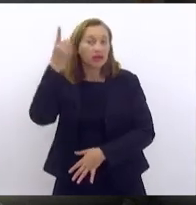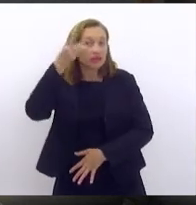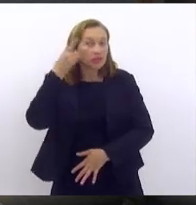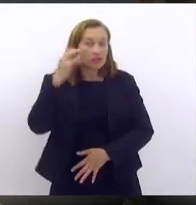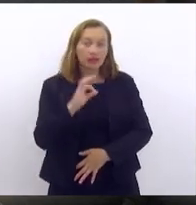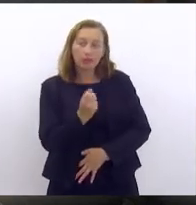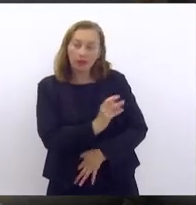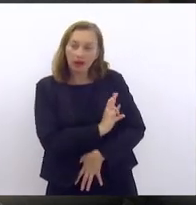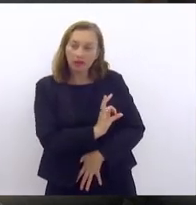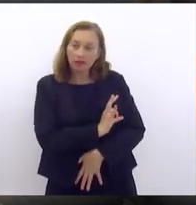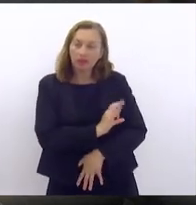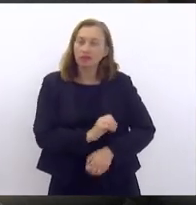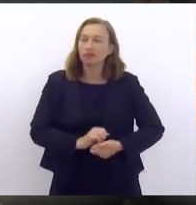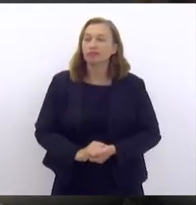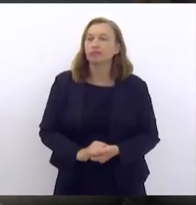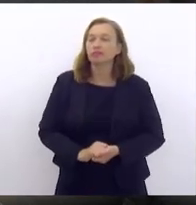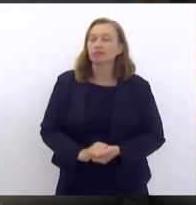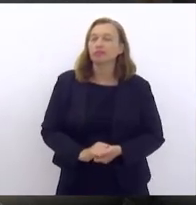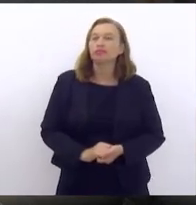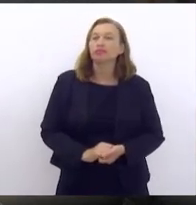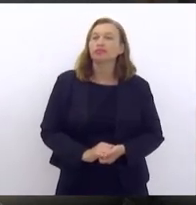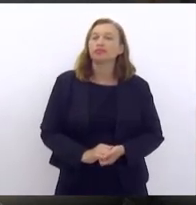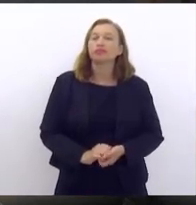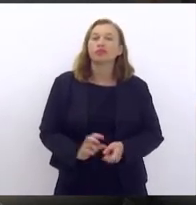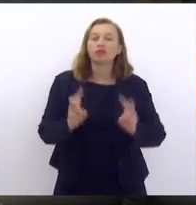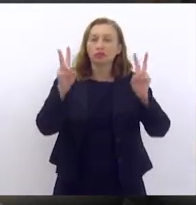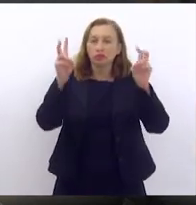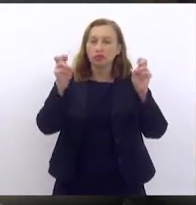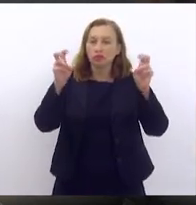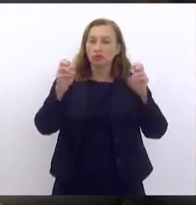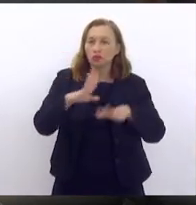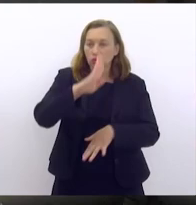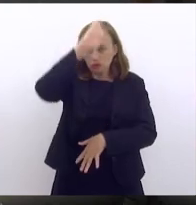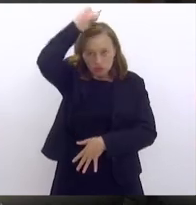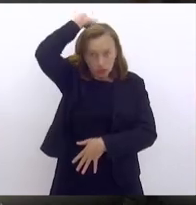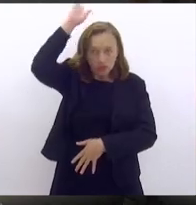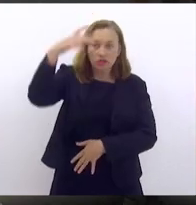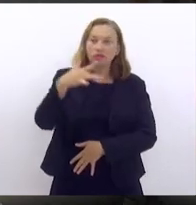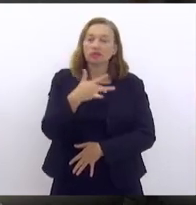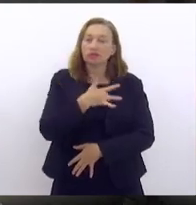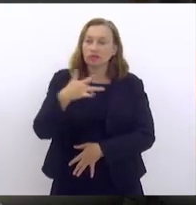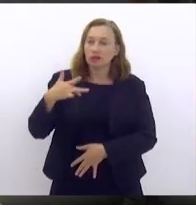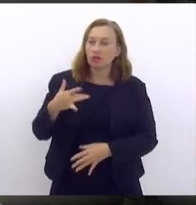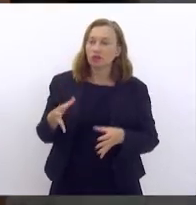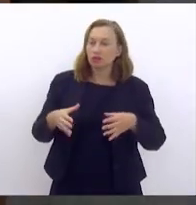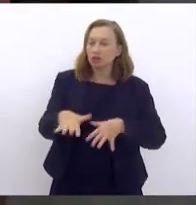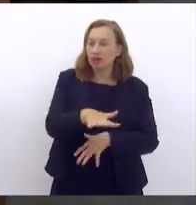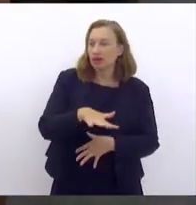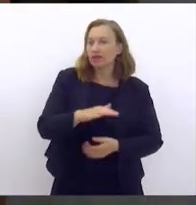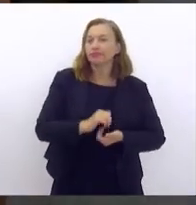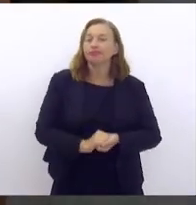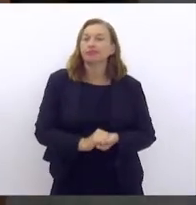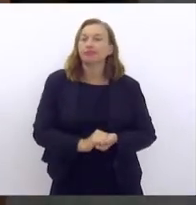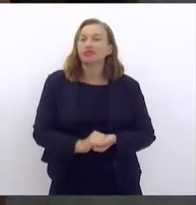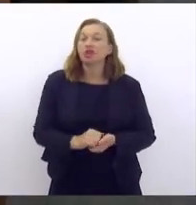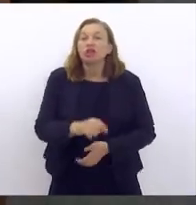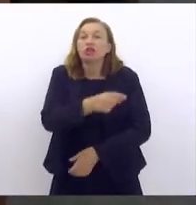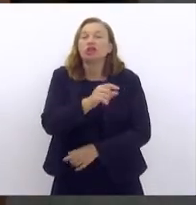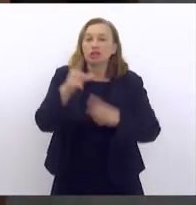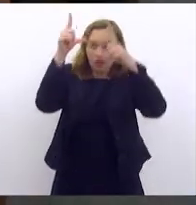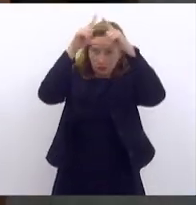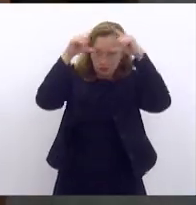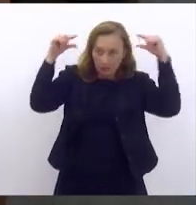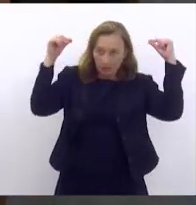Marta, sobre a situação dos bombeiros da saúde, mais especificamente, enfermeiros e